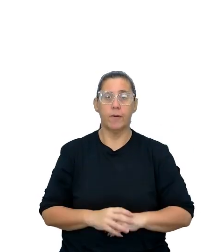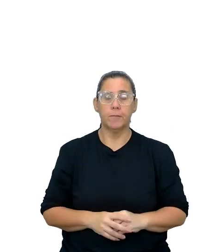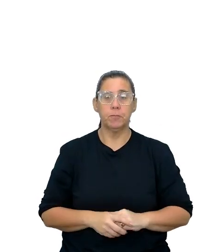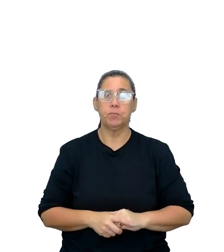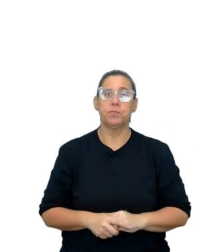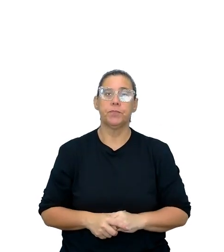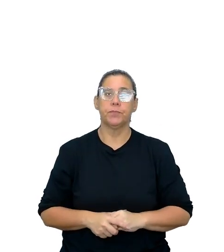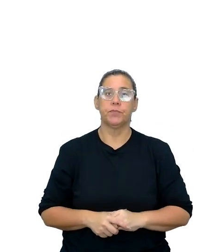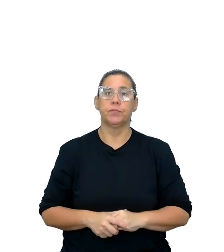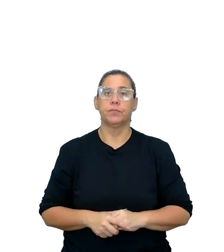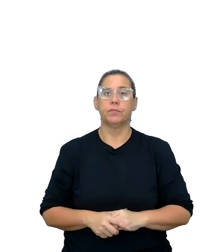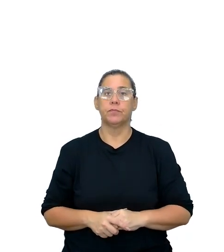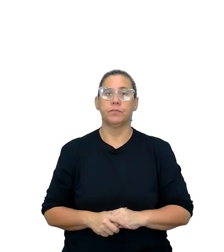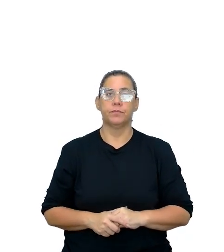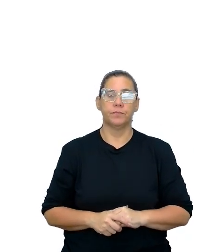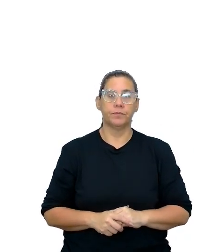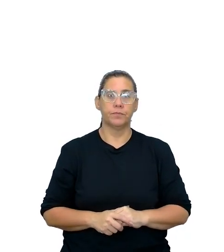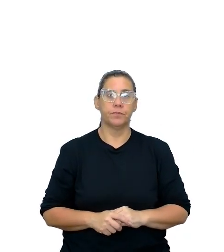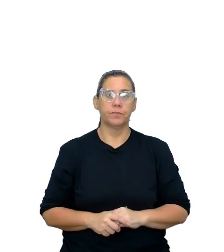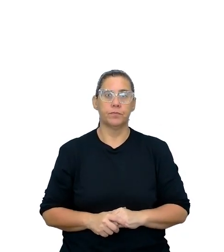lá.